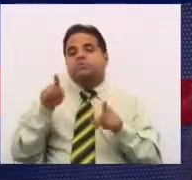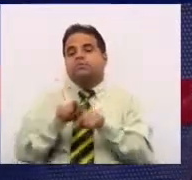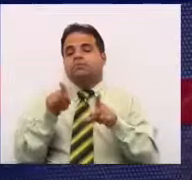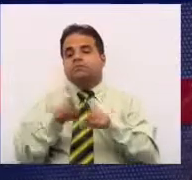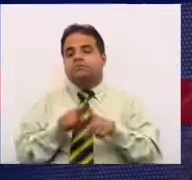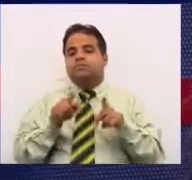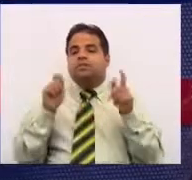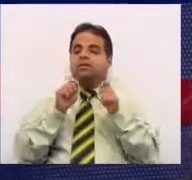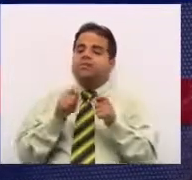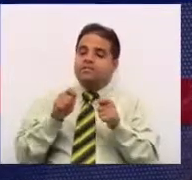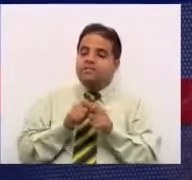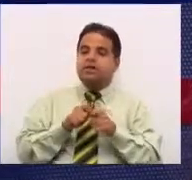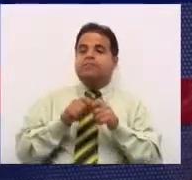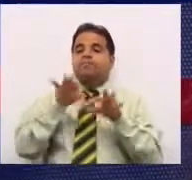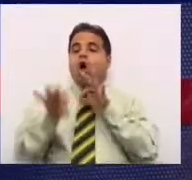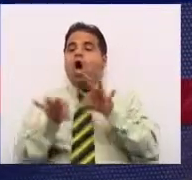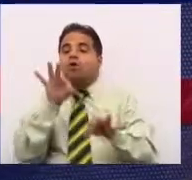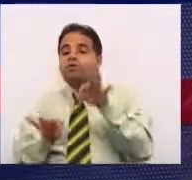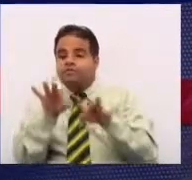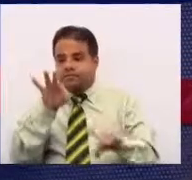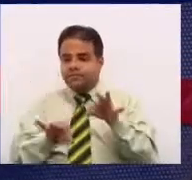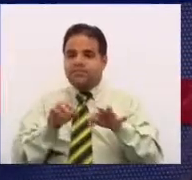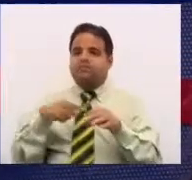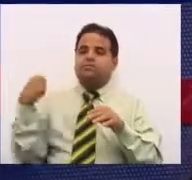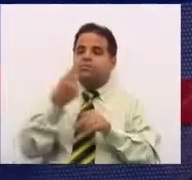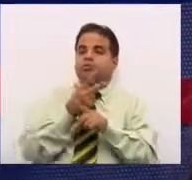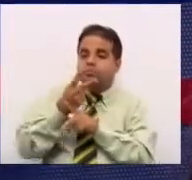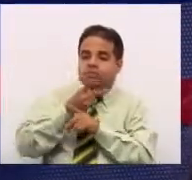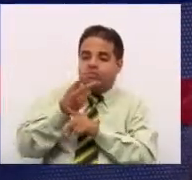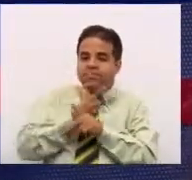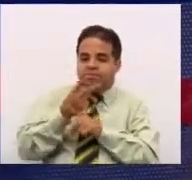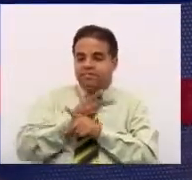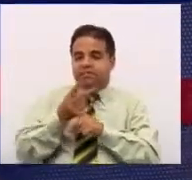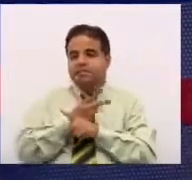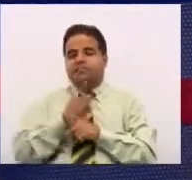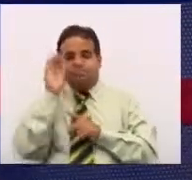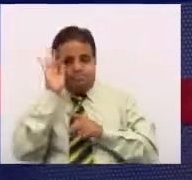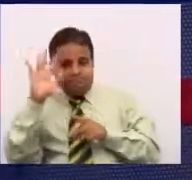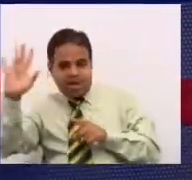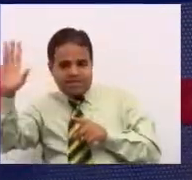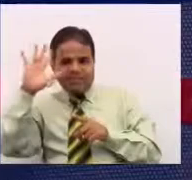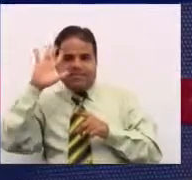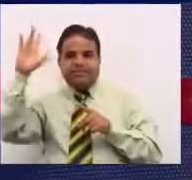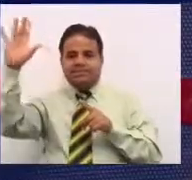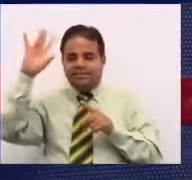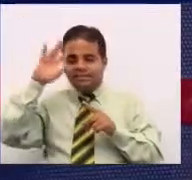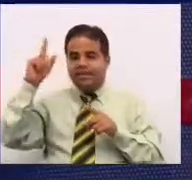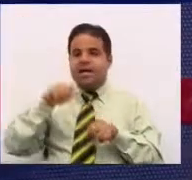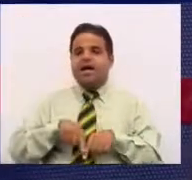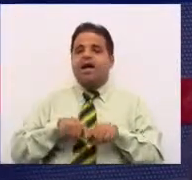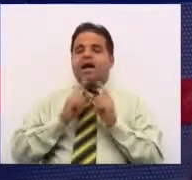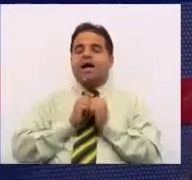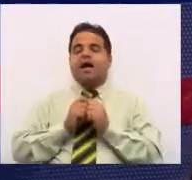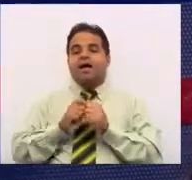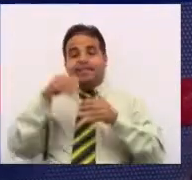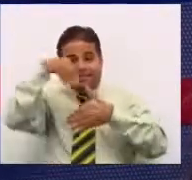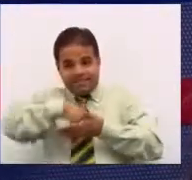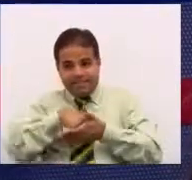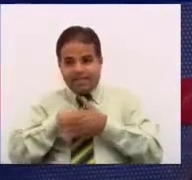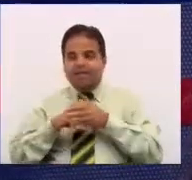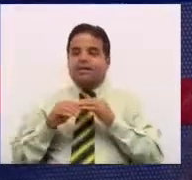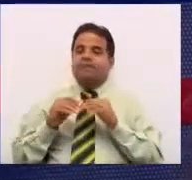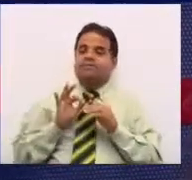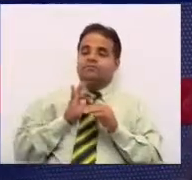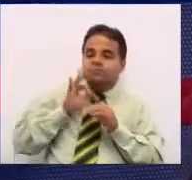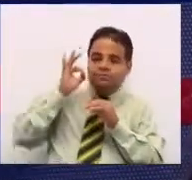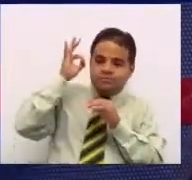também oficinas onde buscamos pensar os cenários e dentro desses cenários